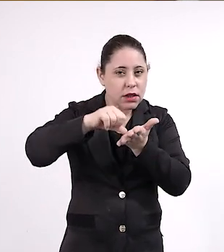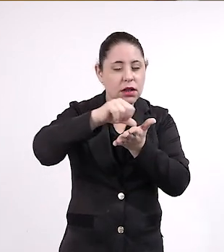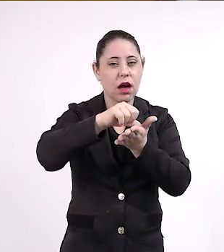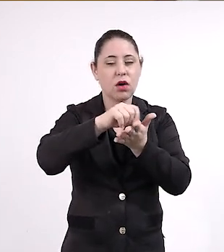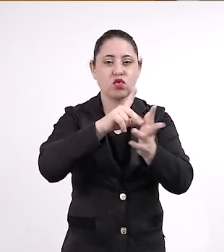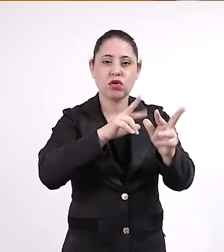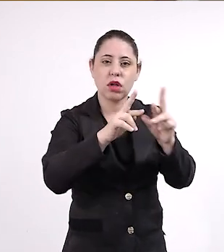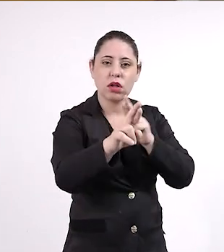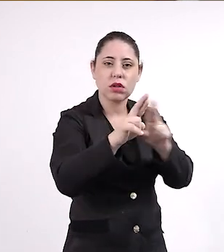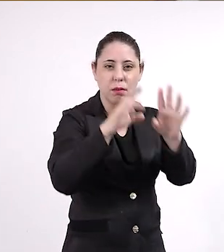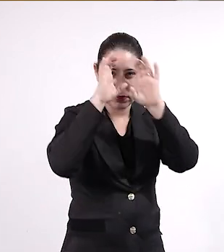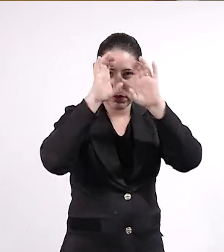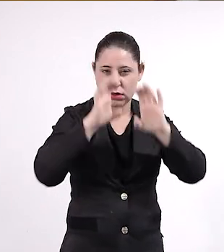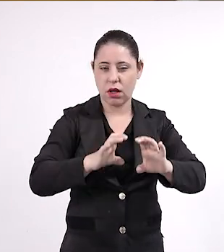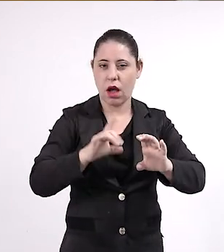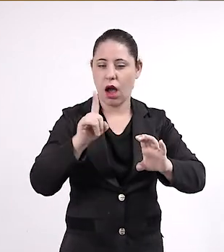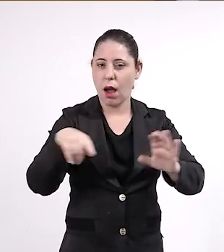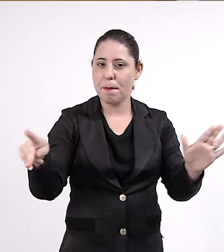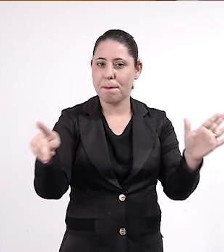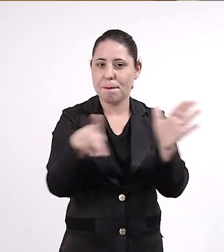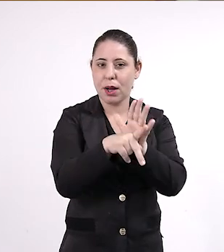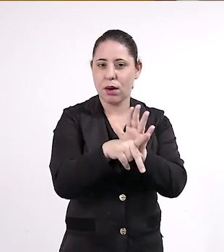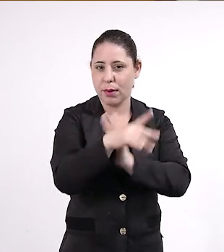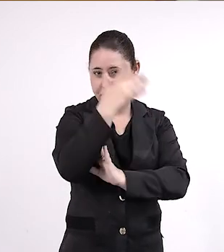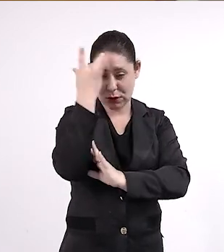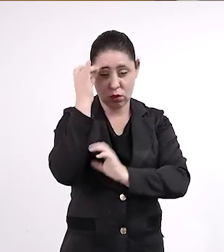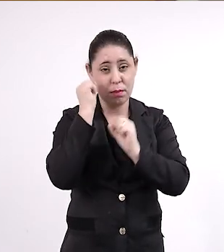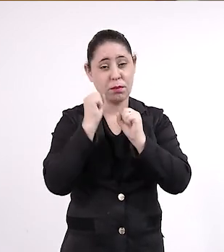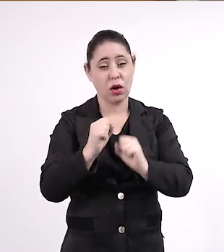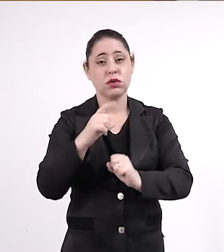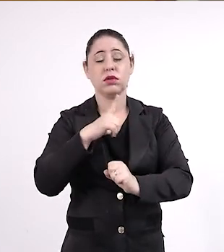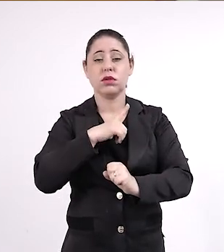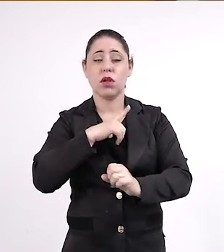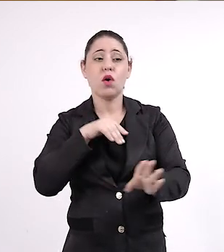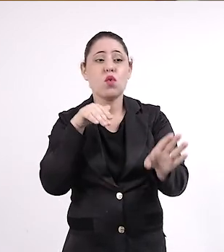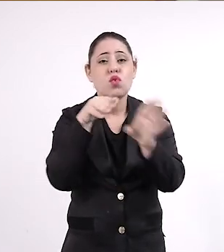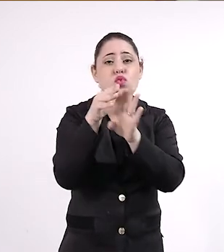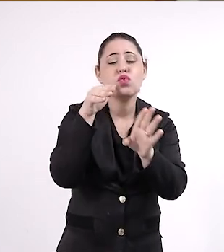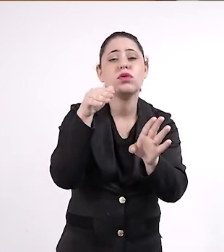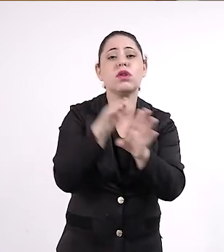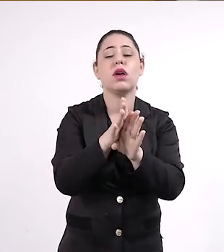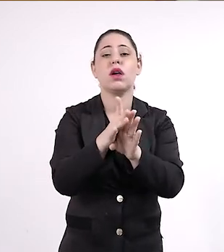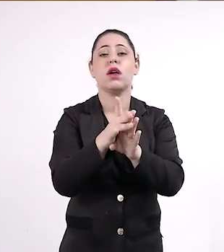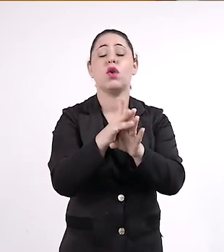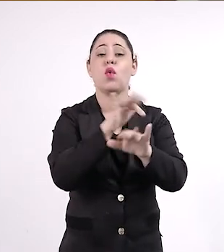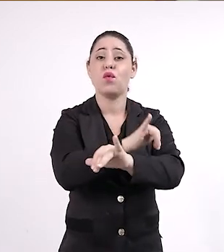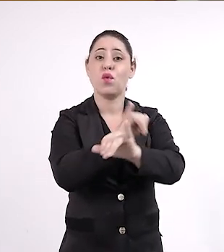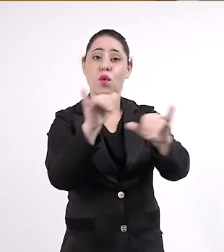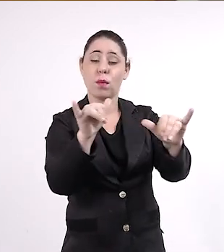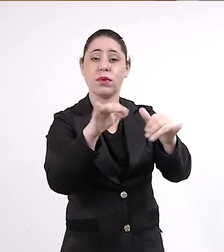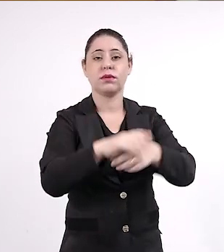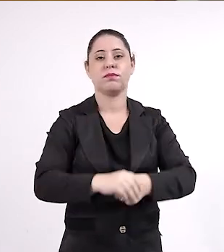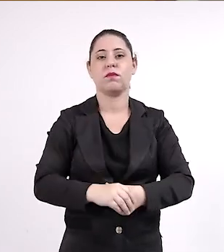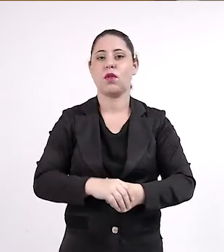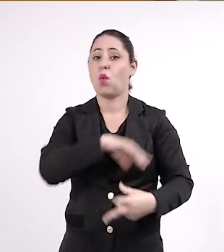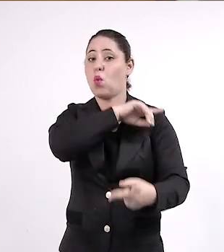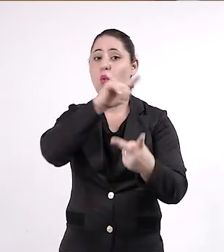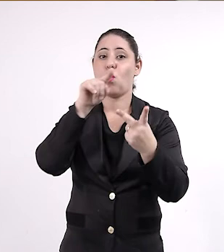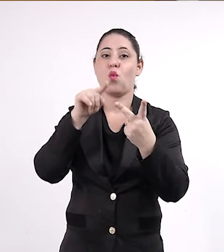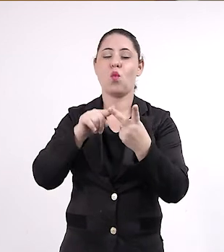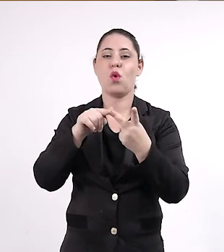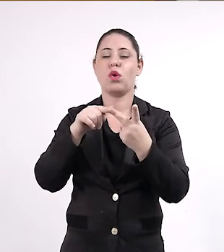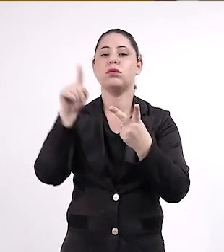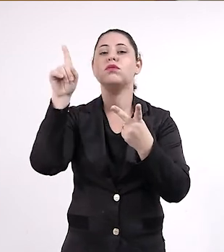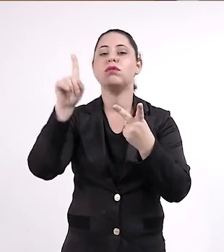de relacionamento com o cidadão. É um canal, portanto, onde ela pode obter orientações e informações. Um